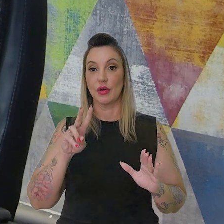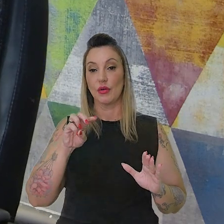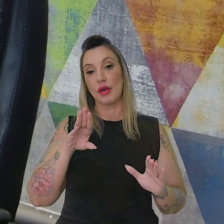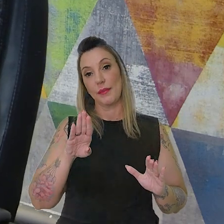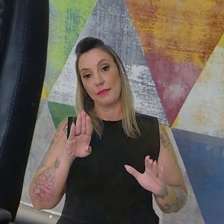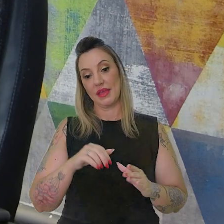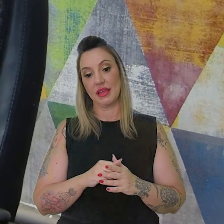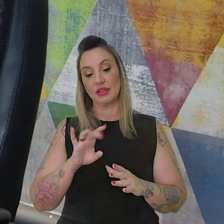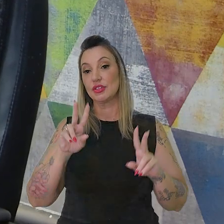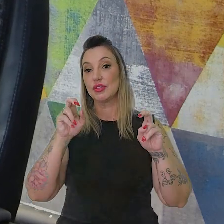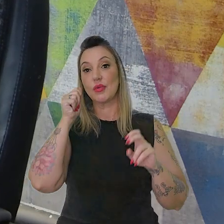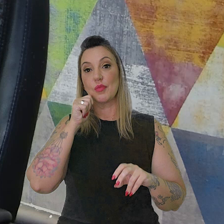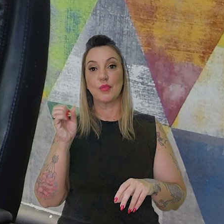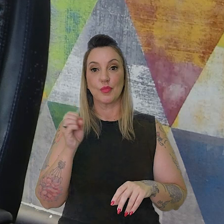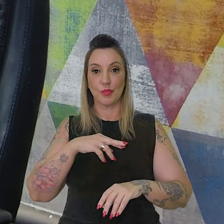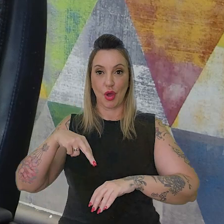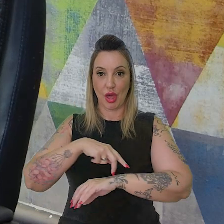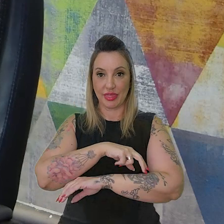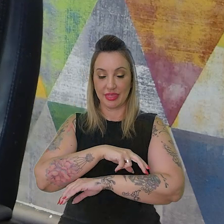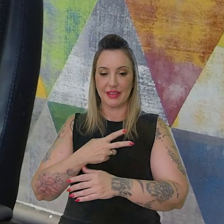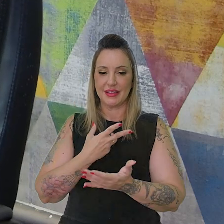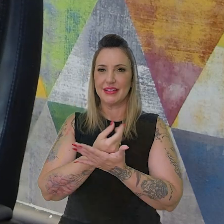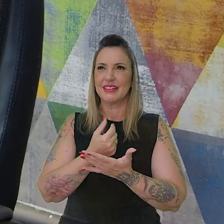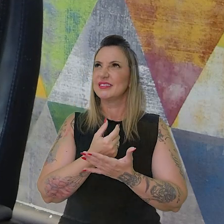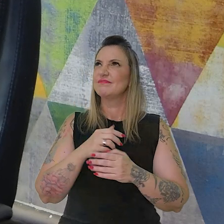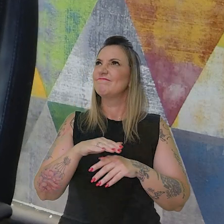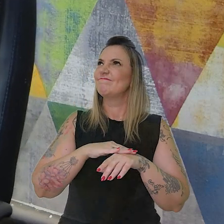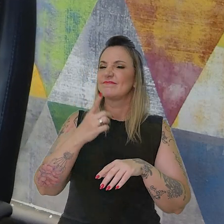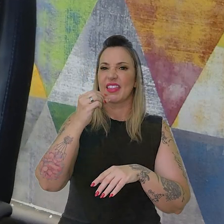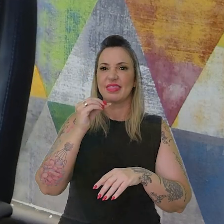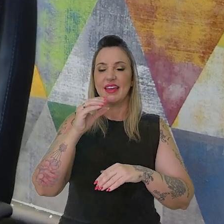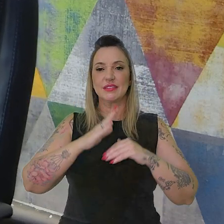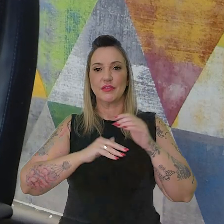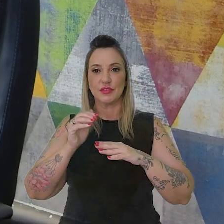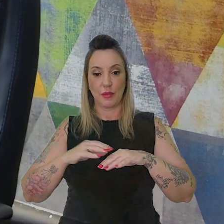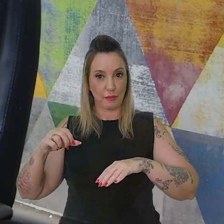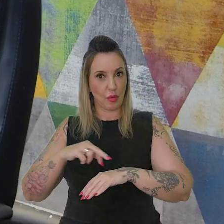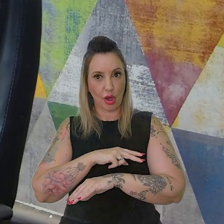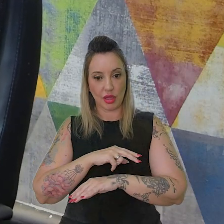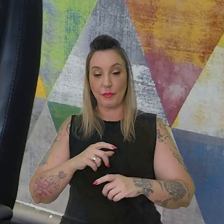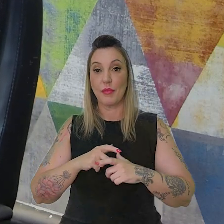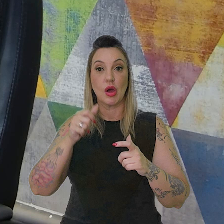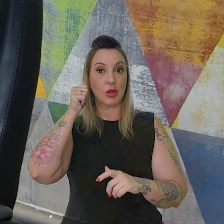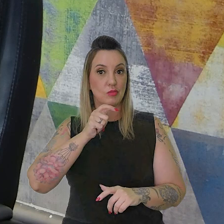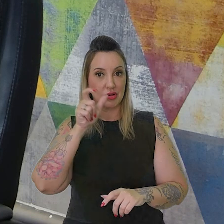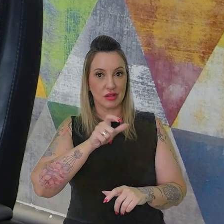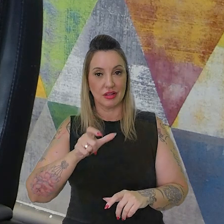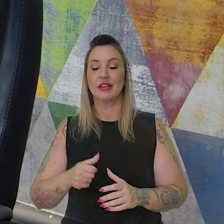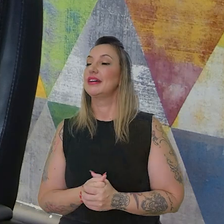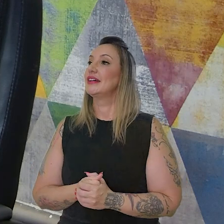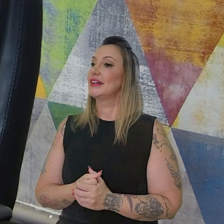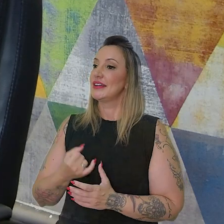série do profissões da economia criativa só sobre moda a gente conversou com 10 profissionais de moda cara a maioria mulher que a